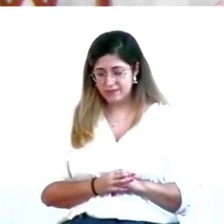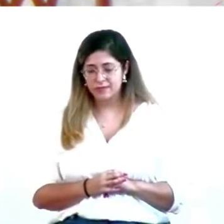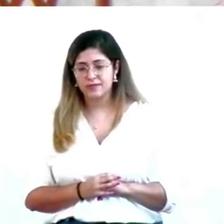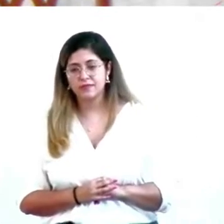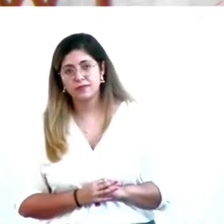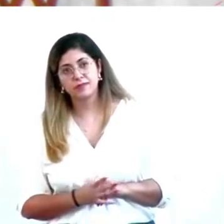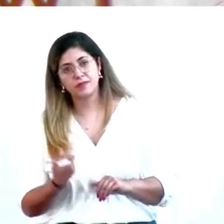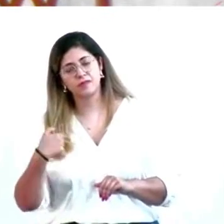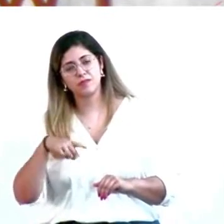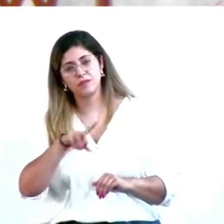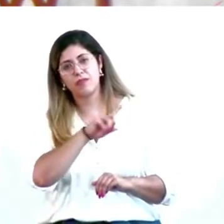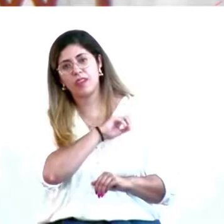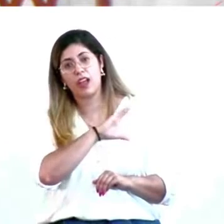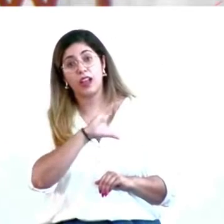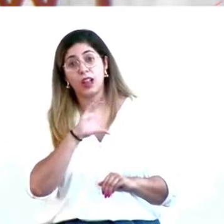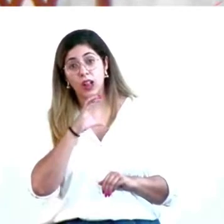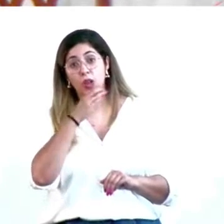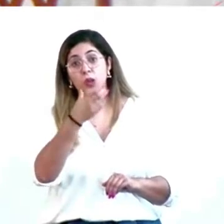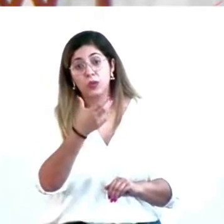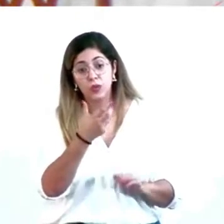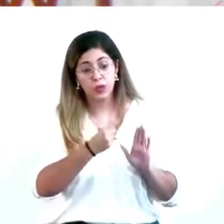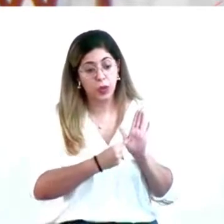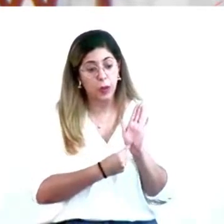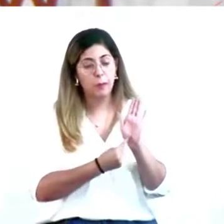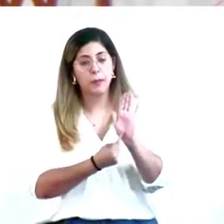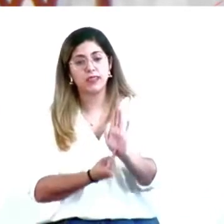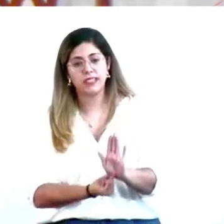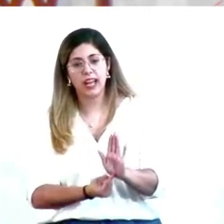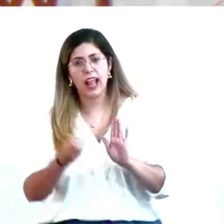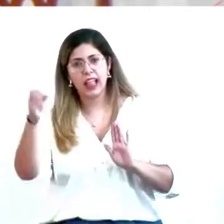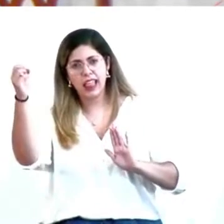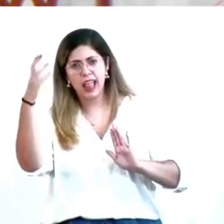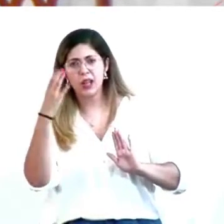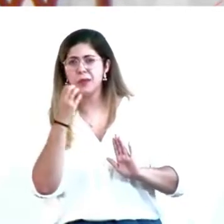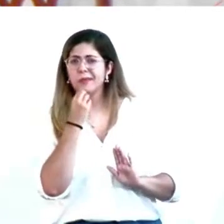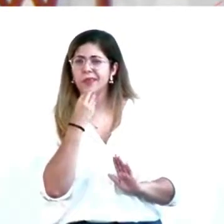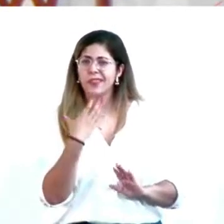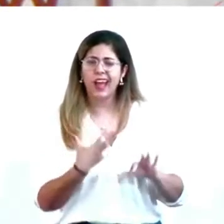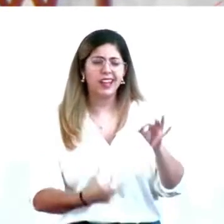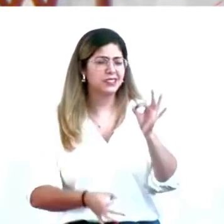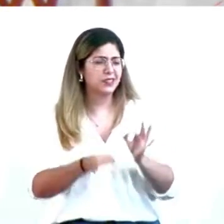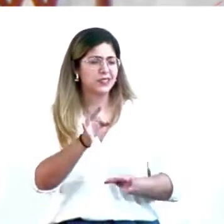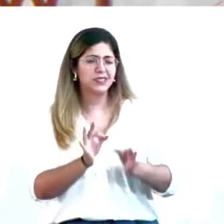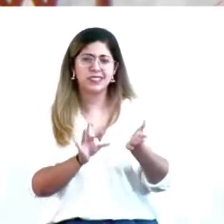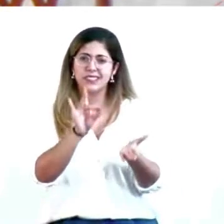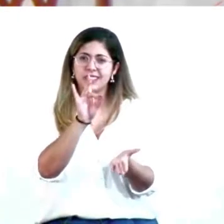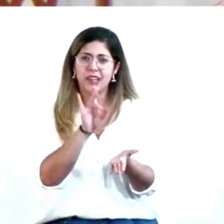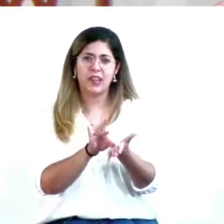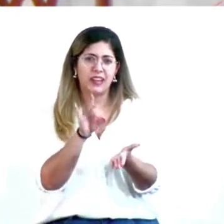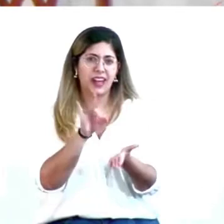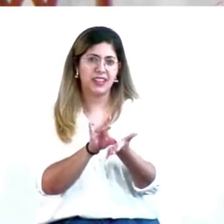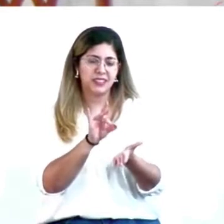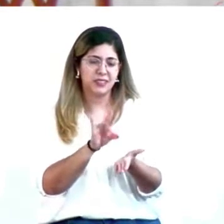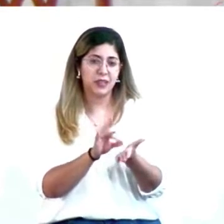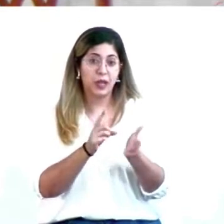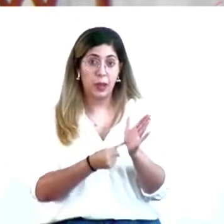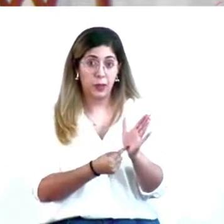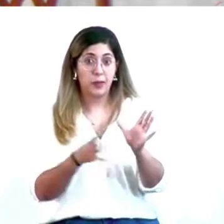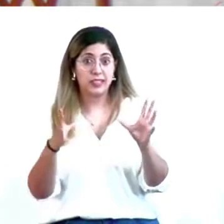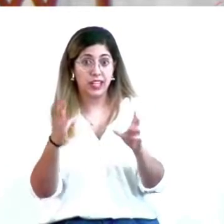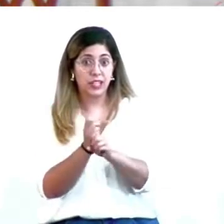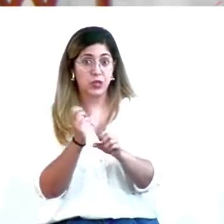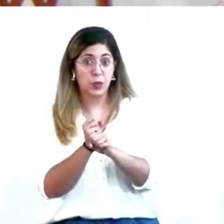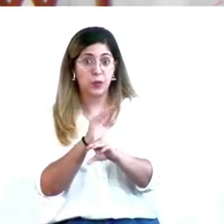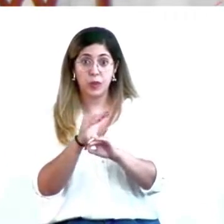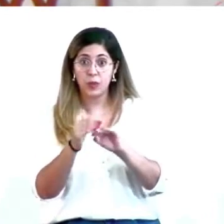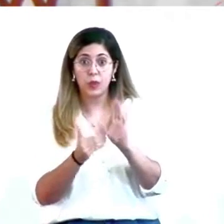verso 9, da luz consiste em toda bondade e justiça e verdade. Ele representa aqui agora